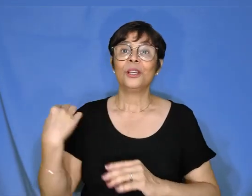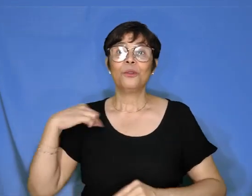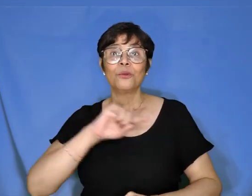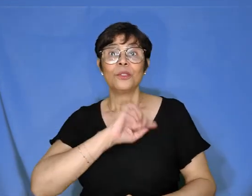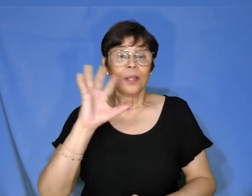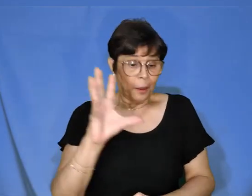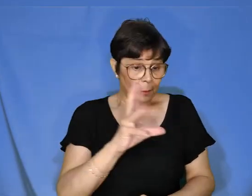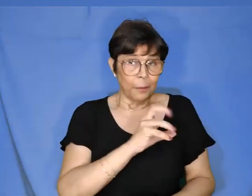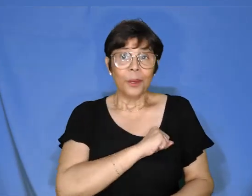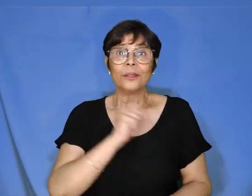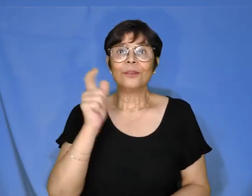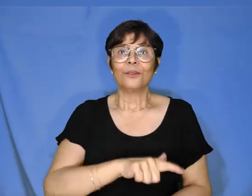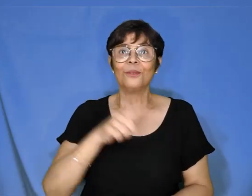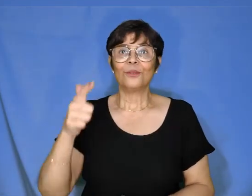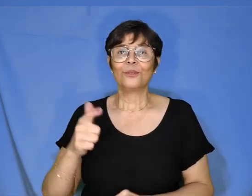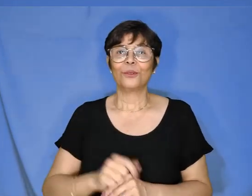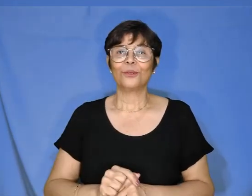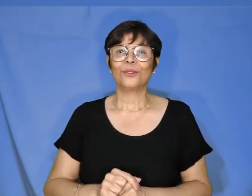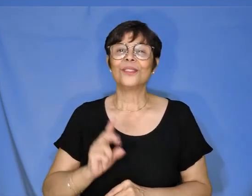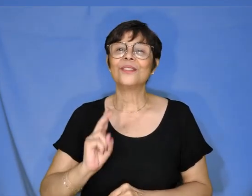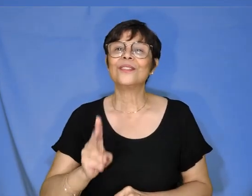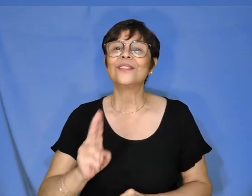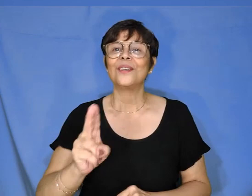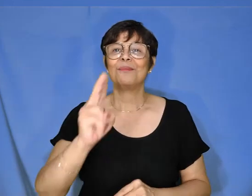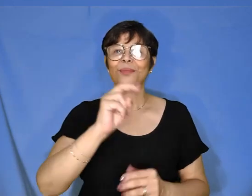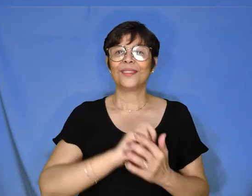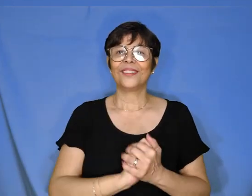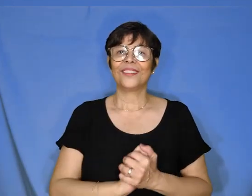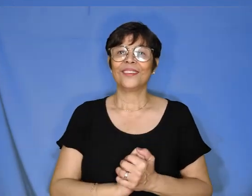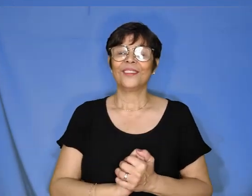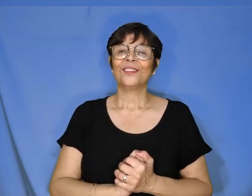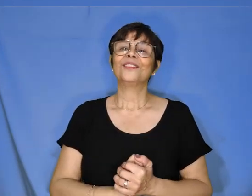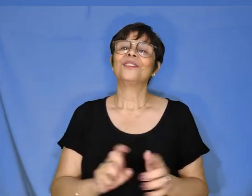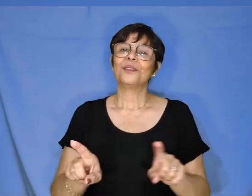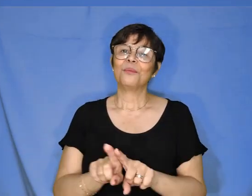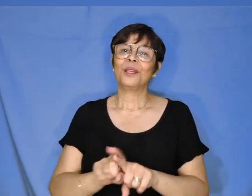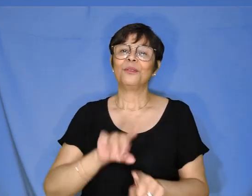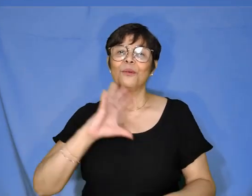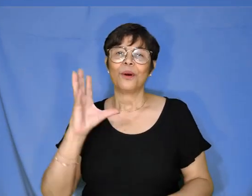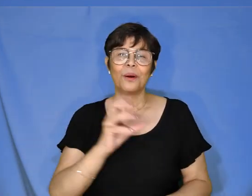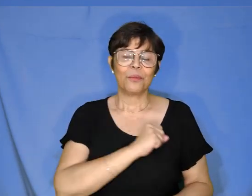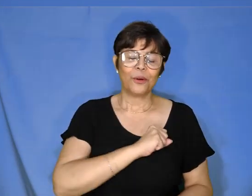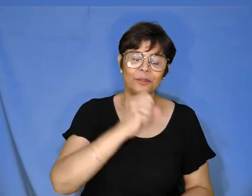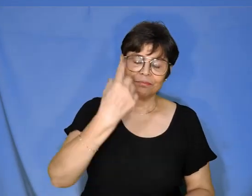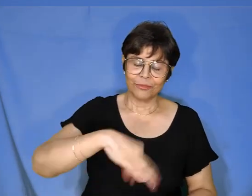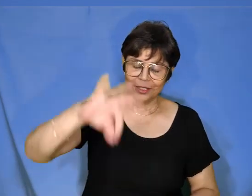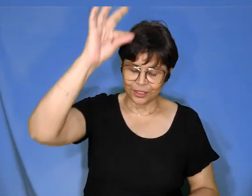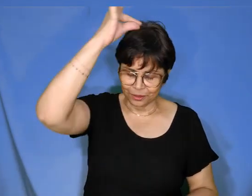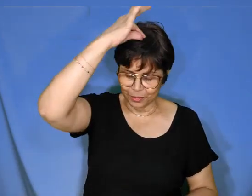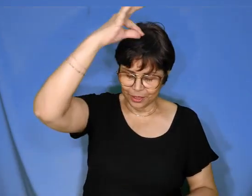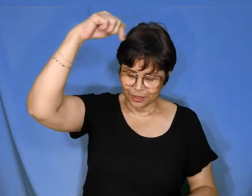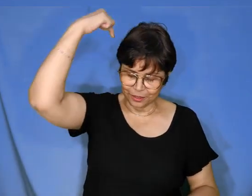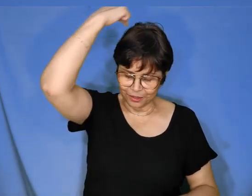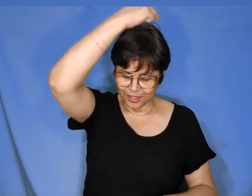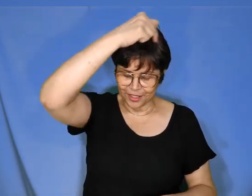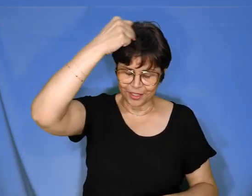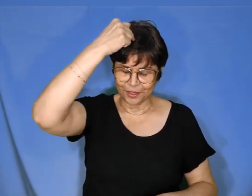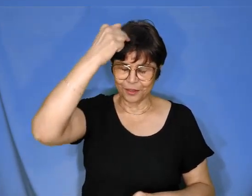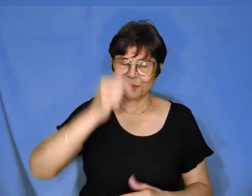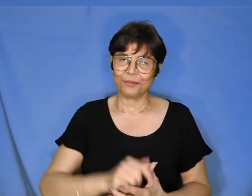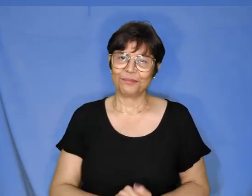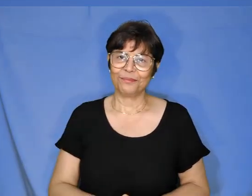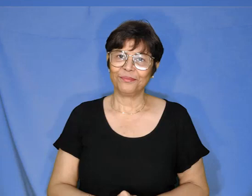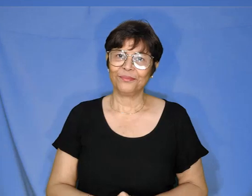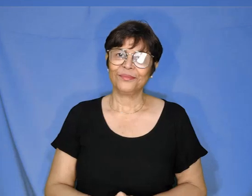Cristo, sujeitando-vos uns aos outros no temor do Espírito Santo. Ser cheio do Espírito Santo não é ter